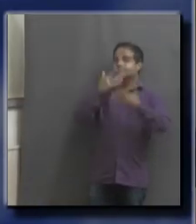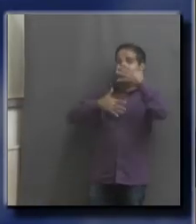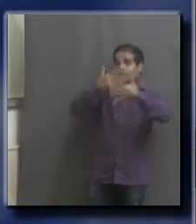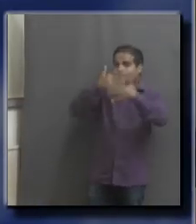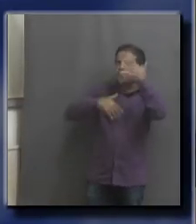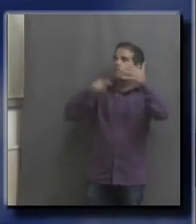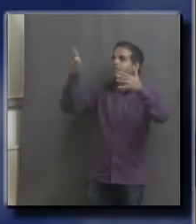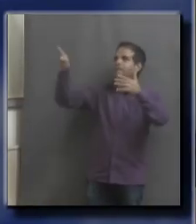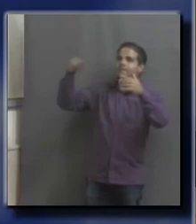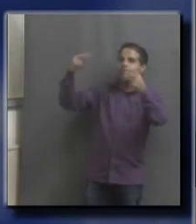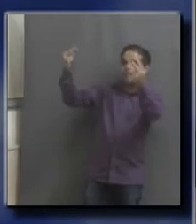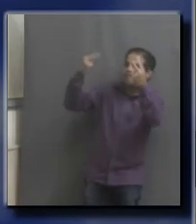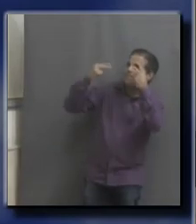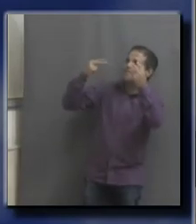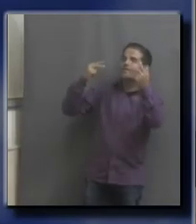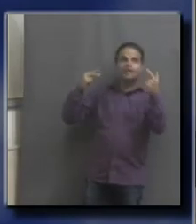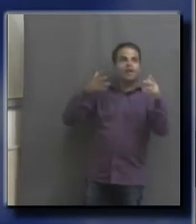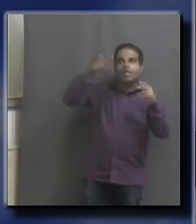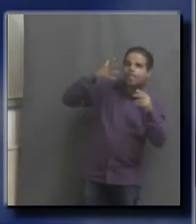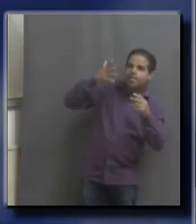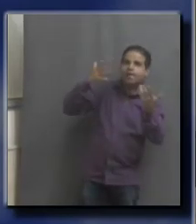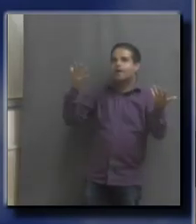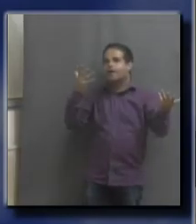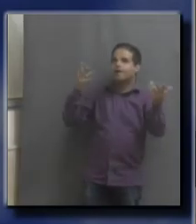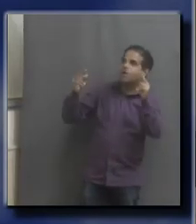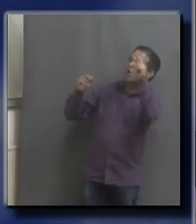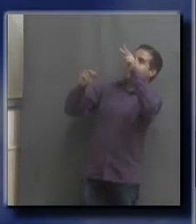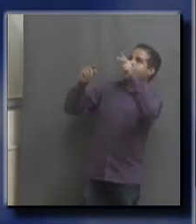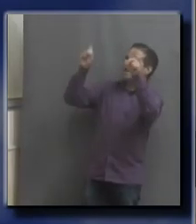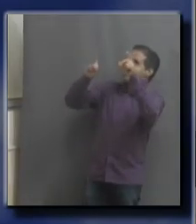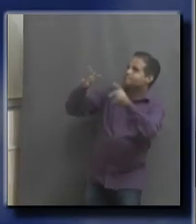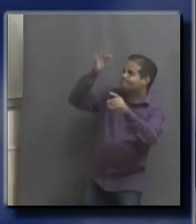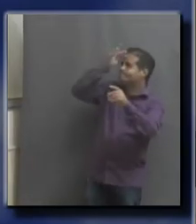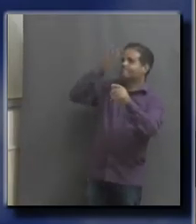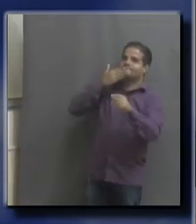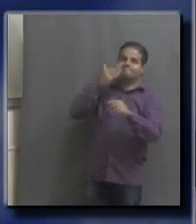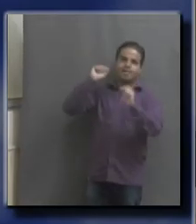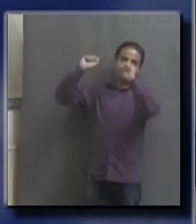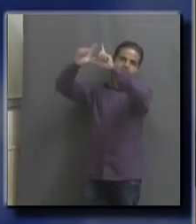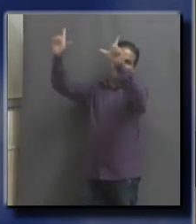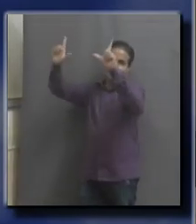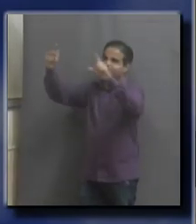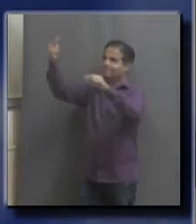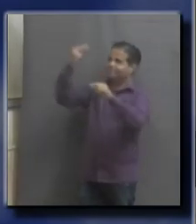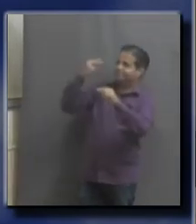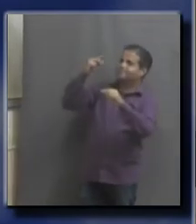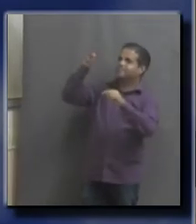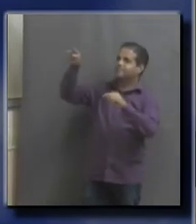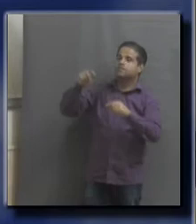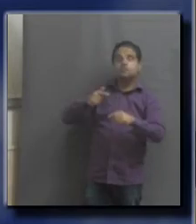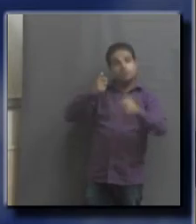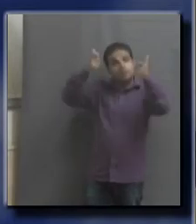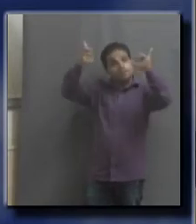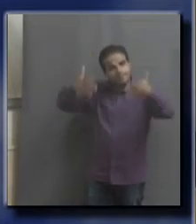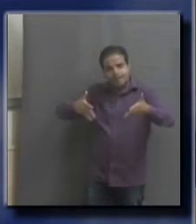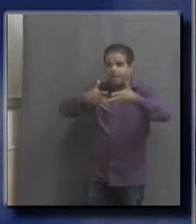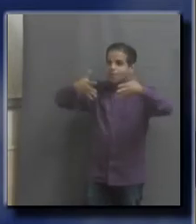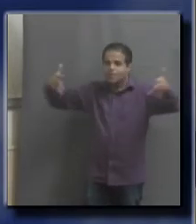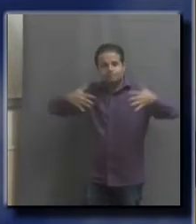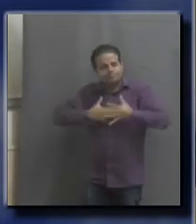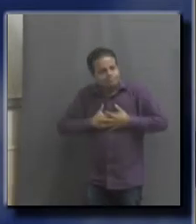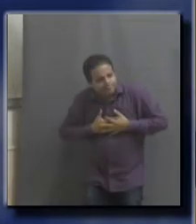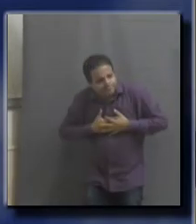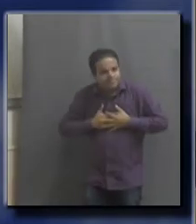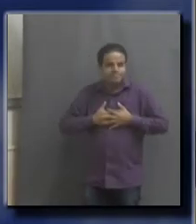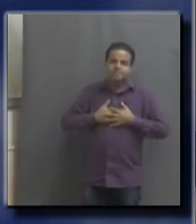nas necessidades do orador, então a gente consegue ver ali. Eu quero falar da minha enorme satisfação em